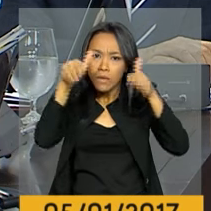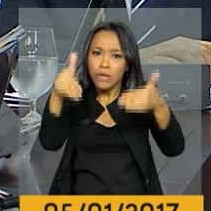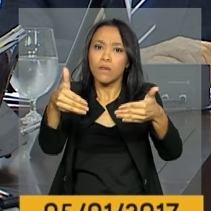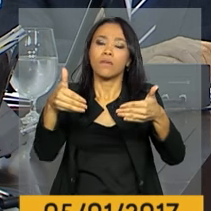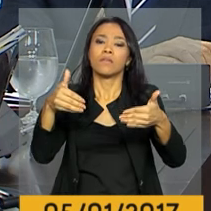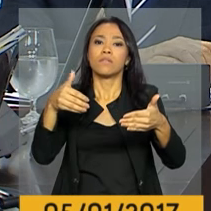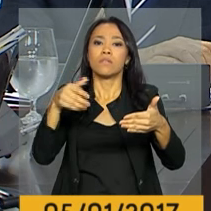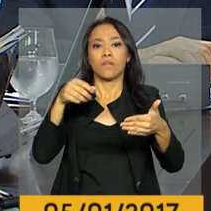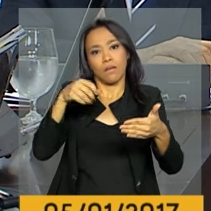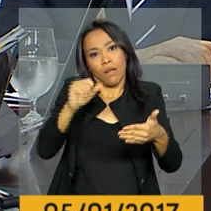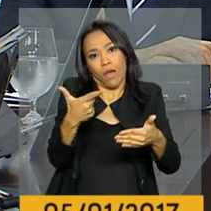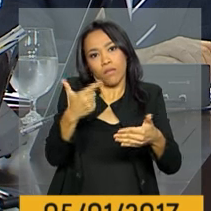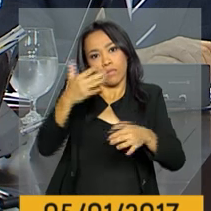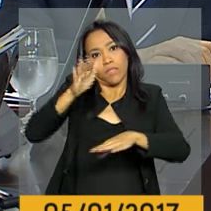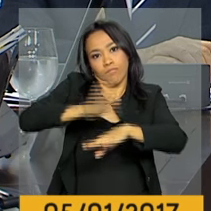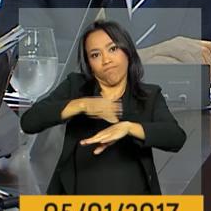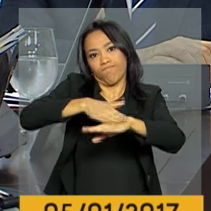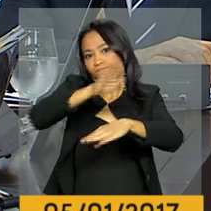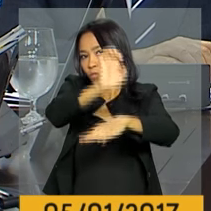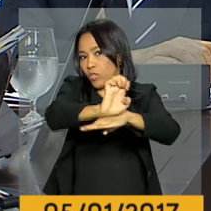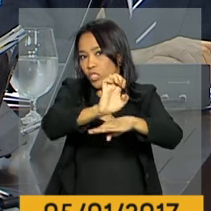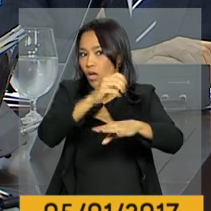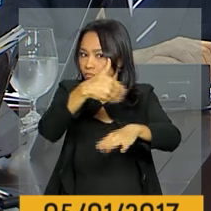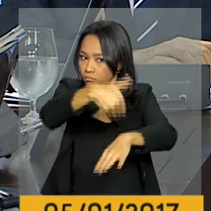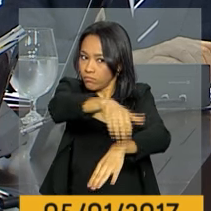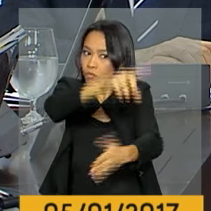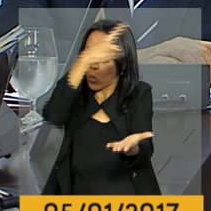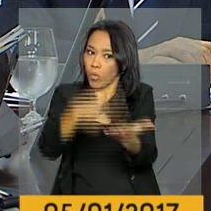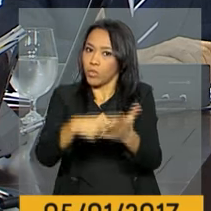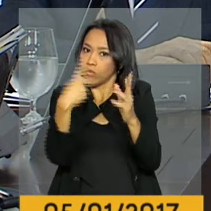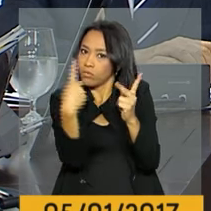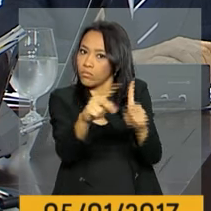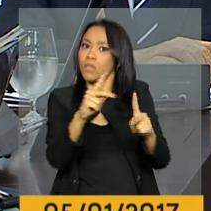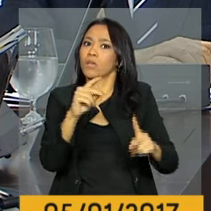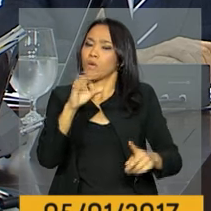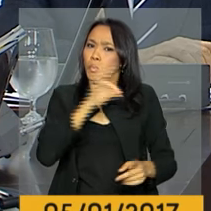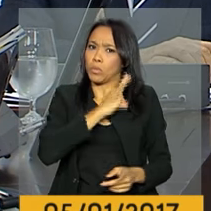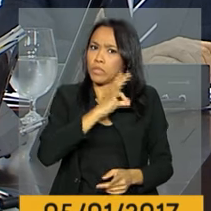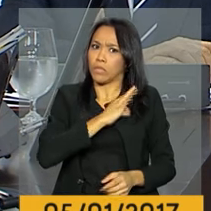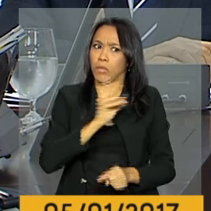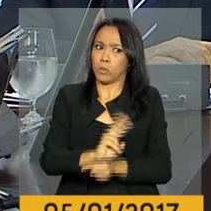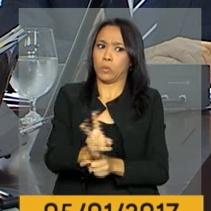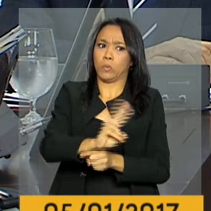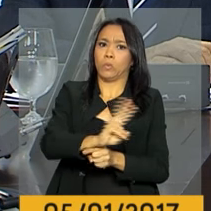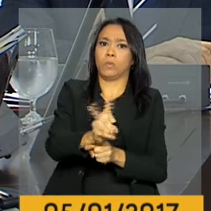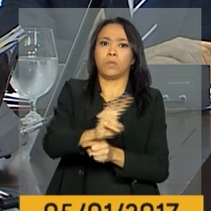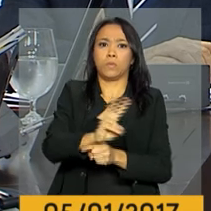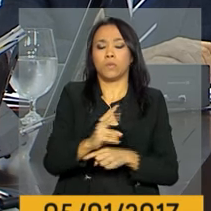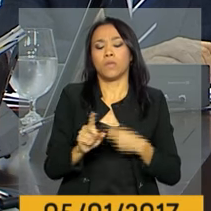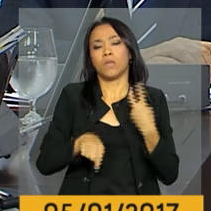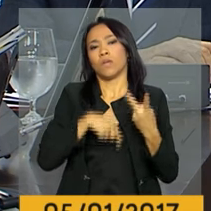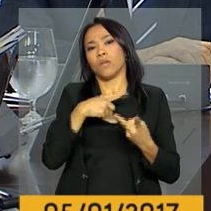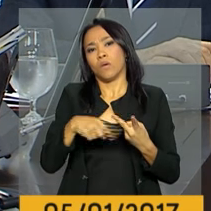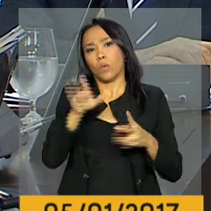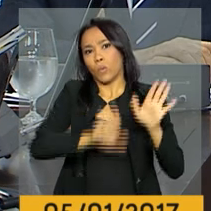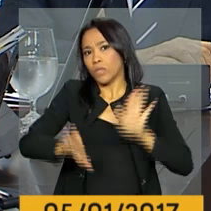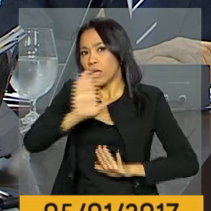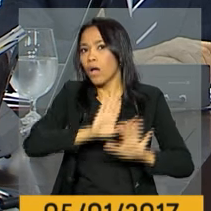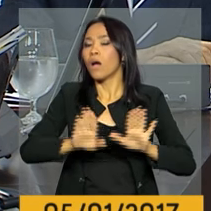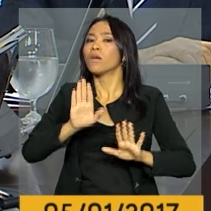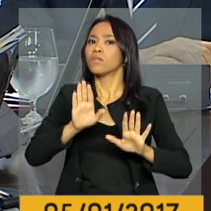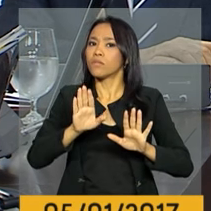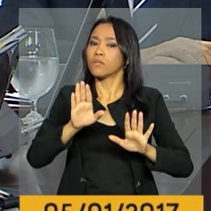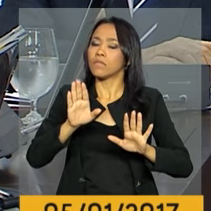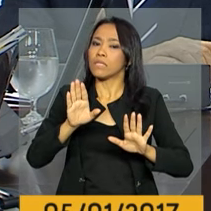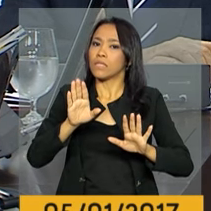invadir a competência do estado é claro do policiamento ostensivo o cuidado com a questão é penitenciária é